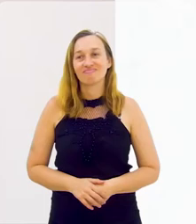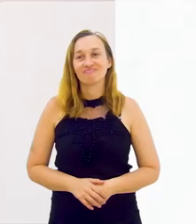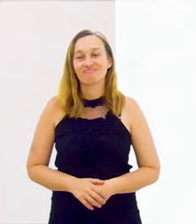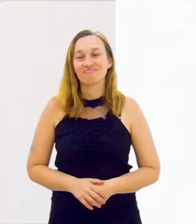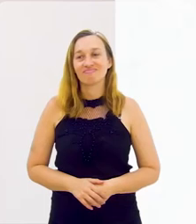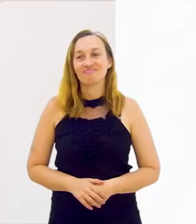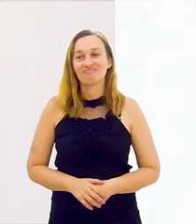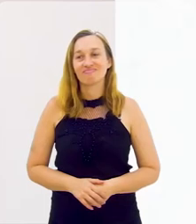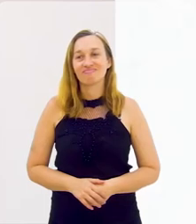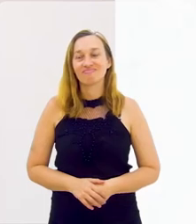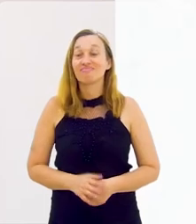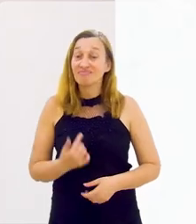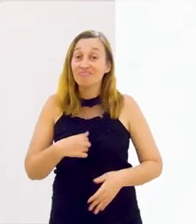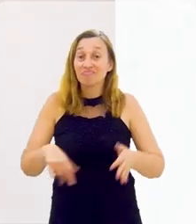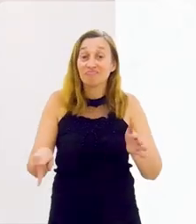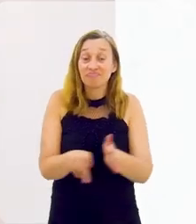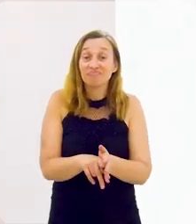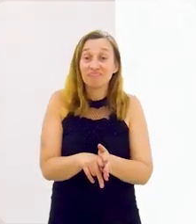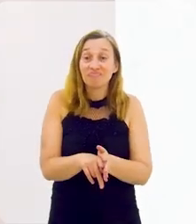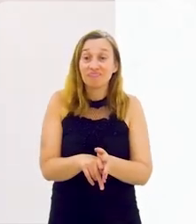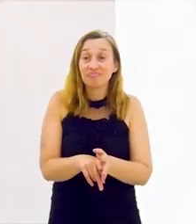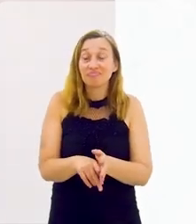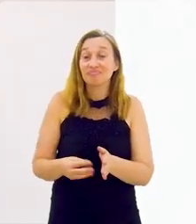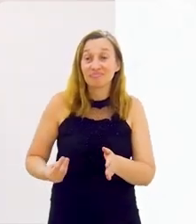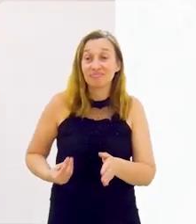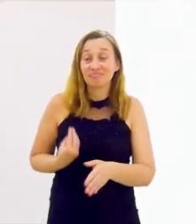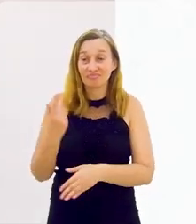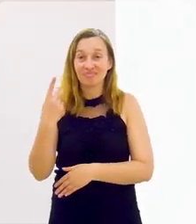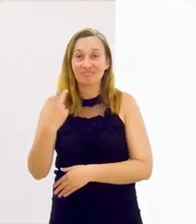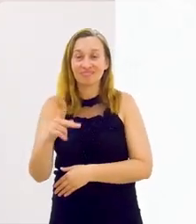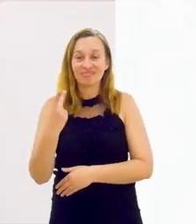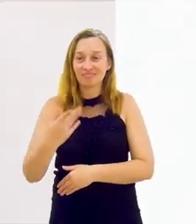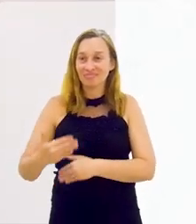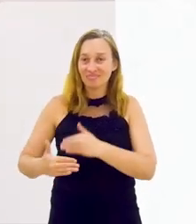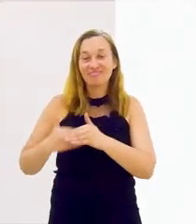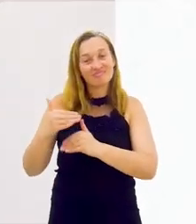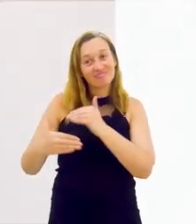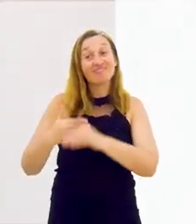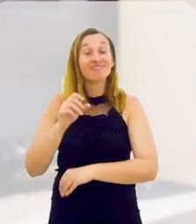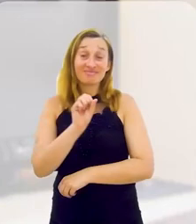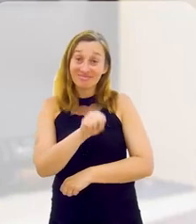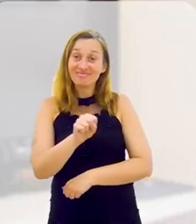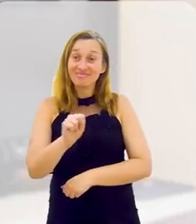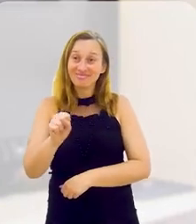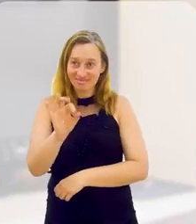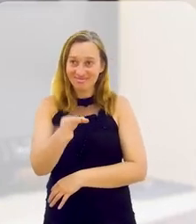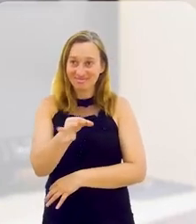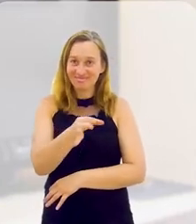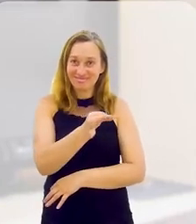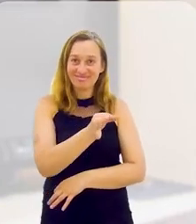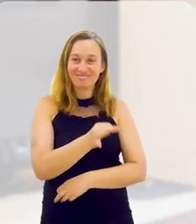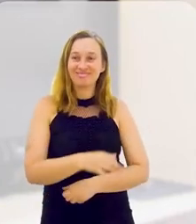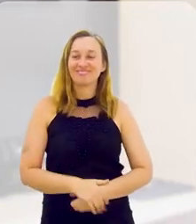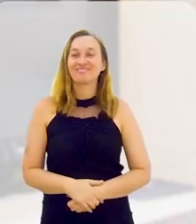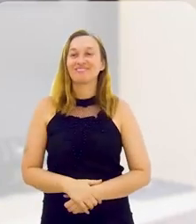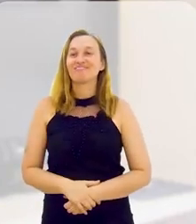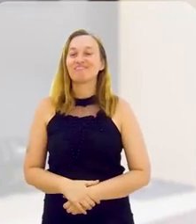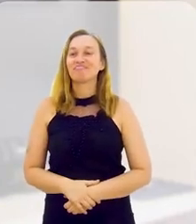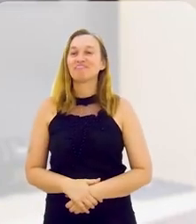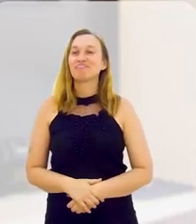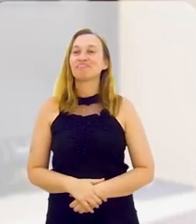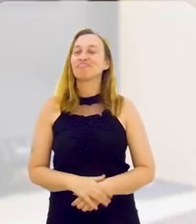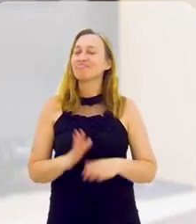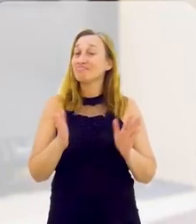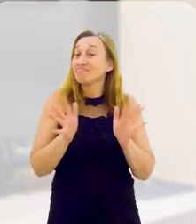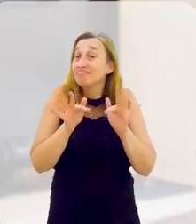de alguma maneira fazer parte, né, eu fiz parte um pouco dessa Dessa trajetória, assim. história? Sim, com